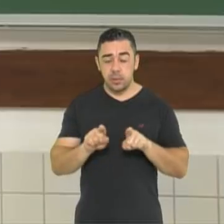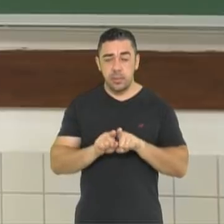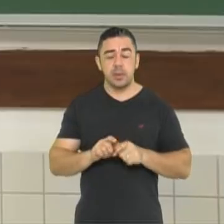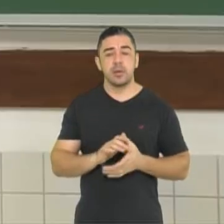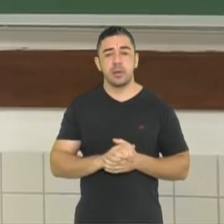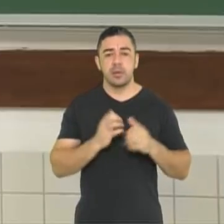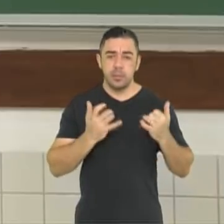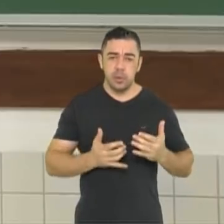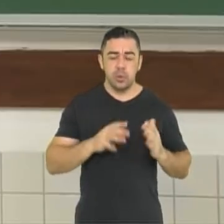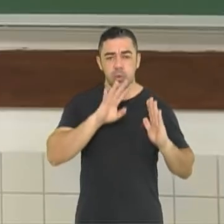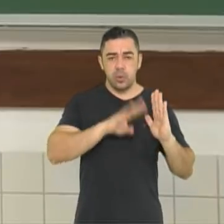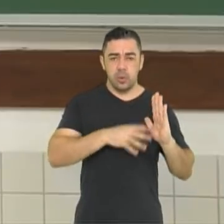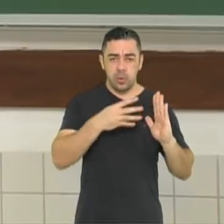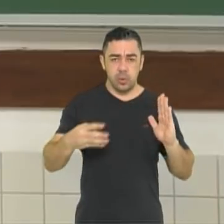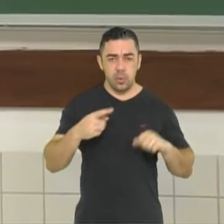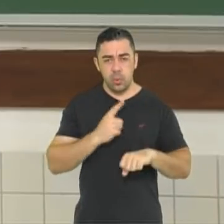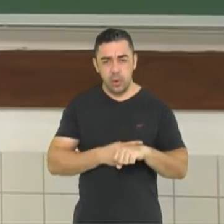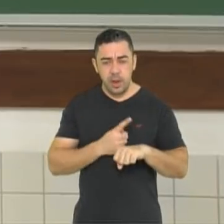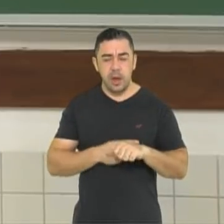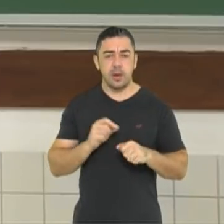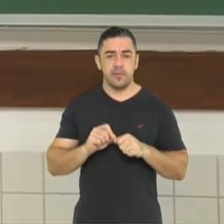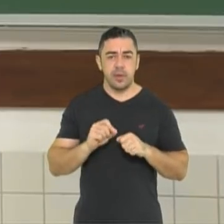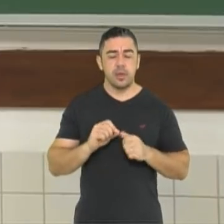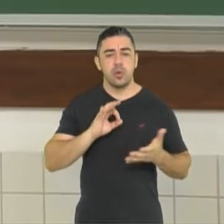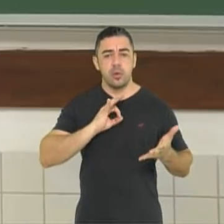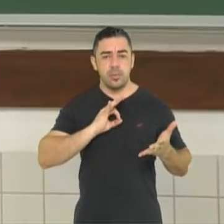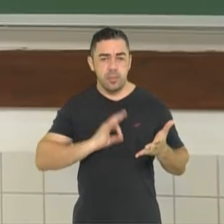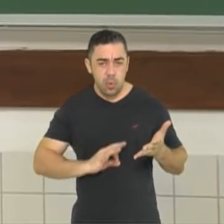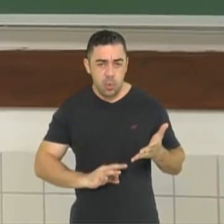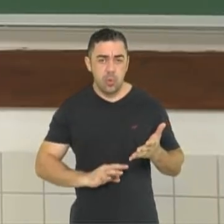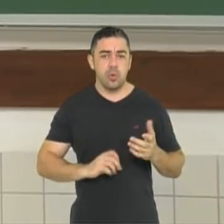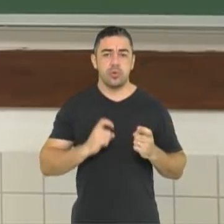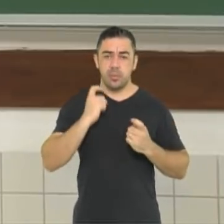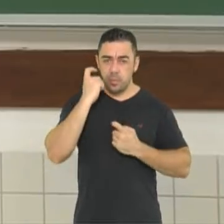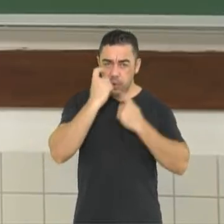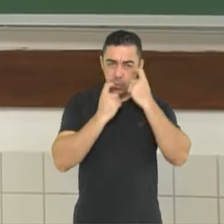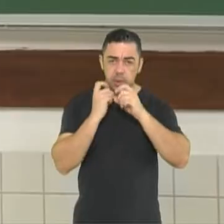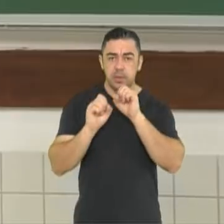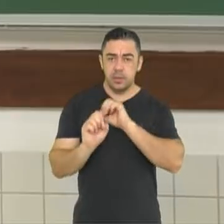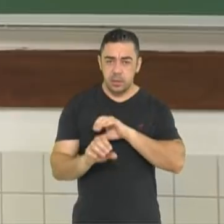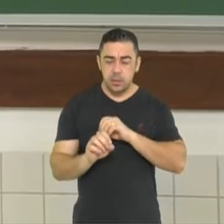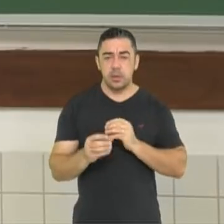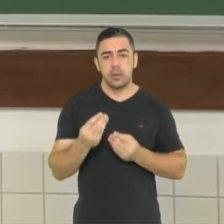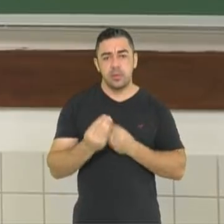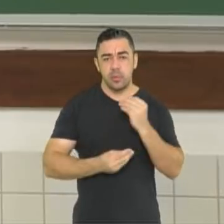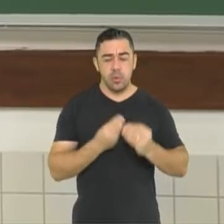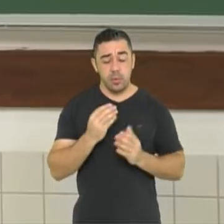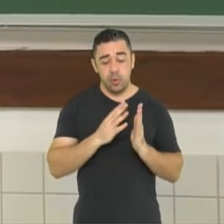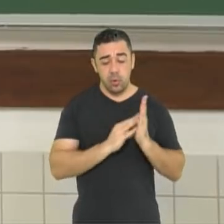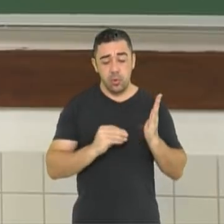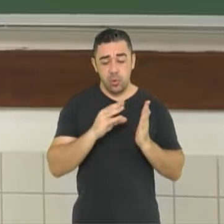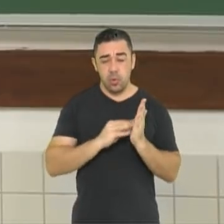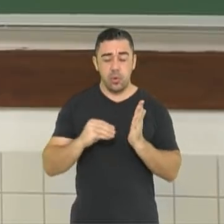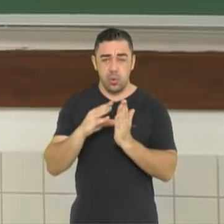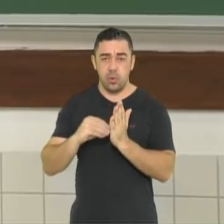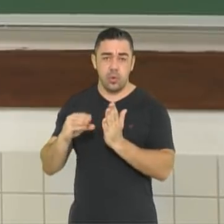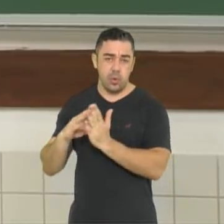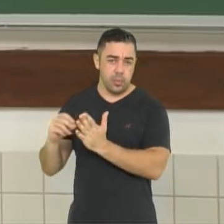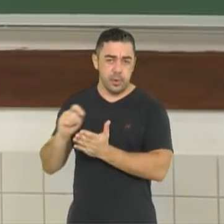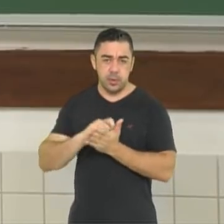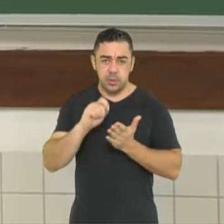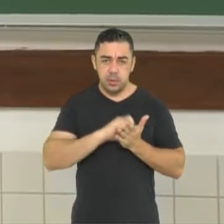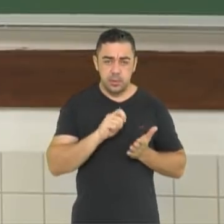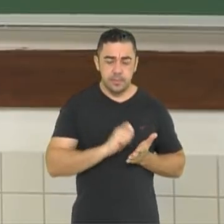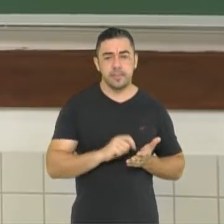uma grade horária e tudo mais. Fez com que os monges se preocupassem em fazer cópias de manuscritos,